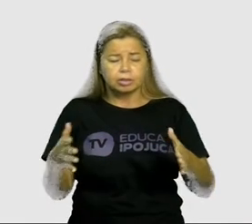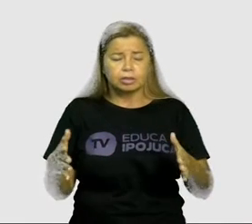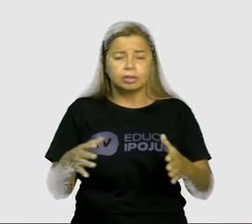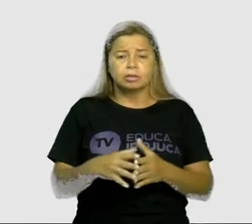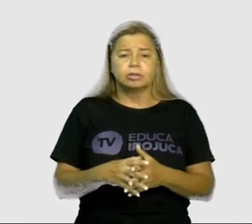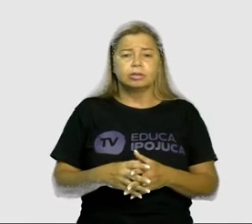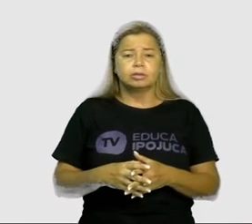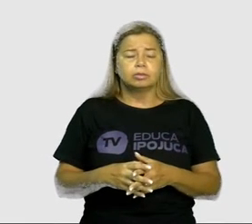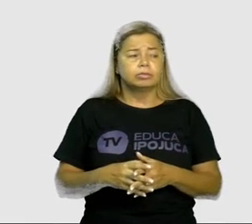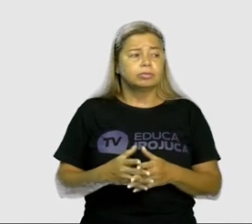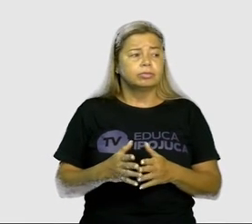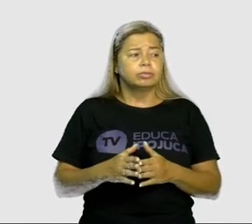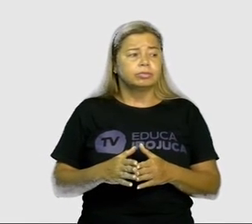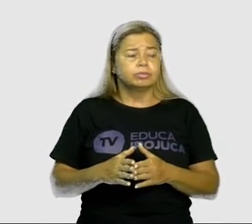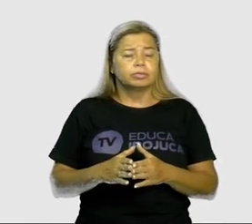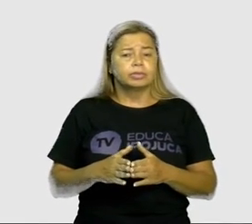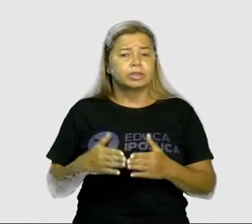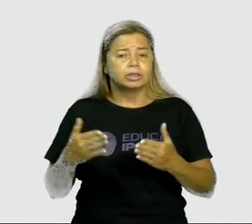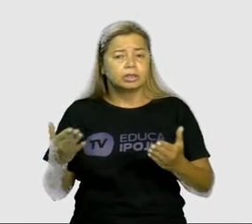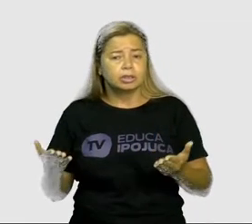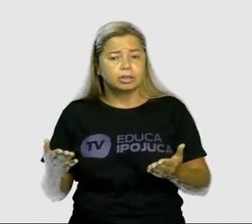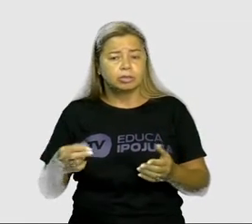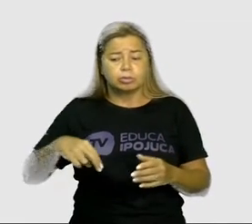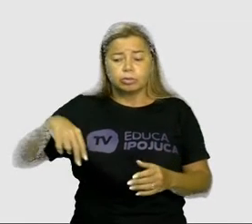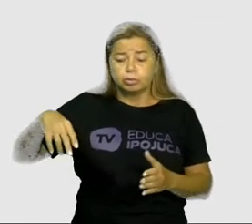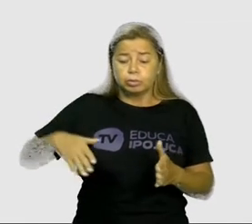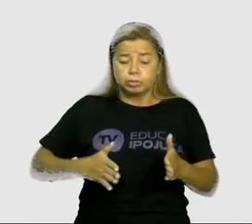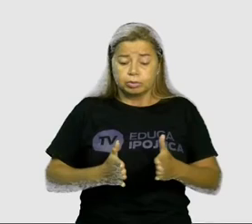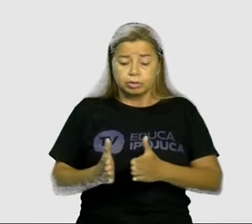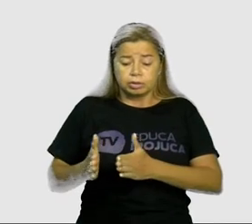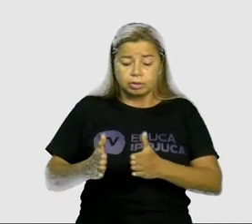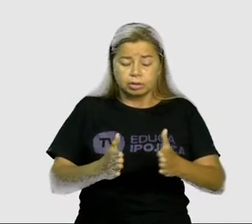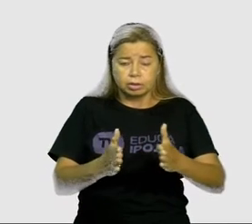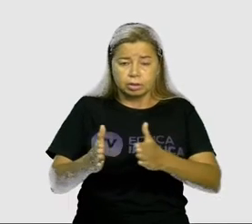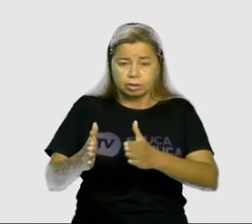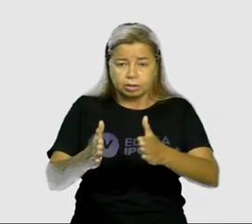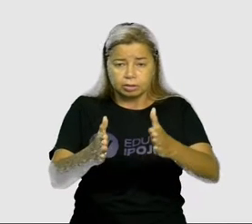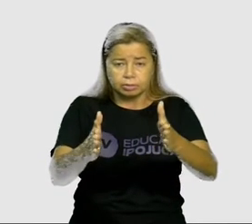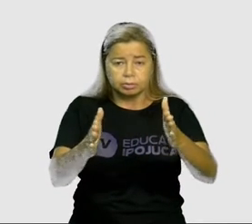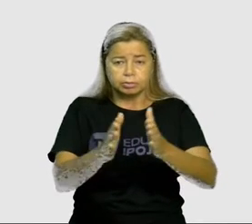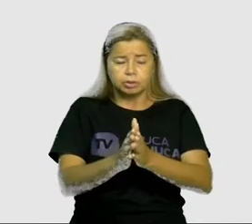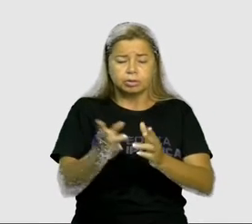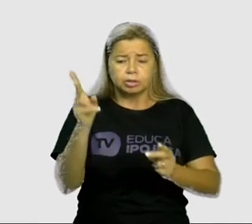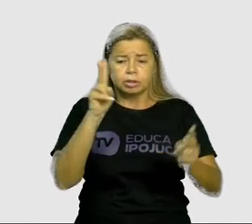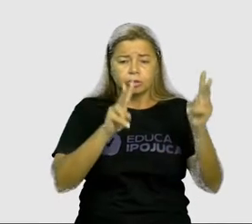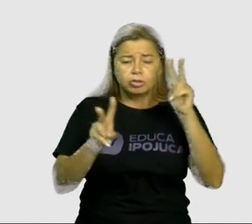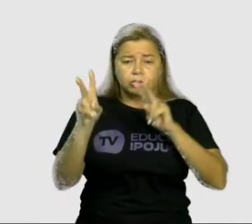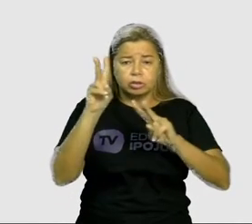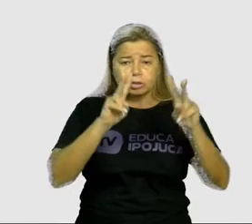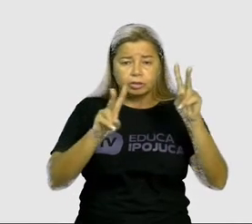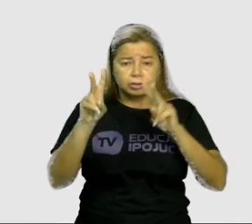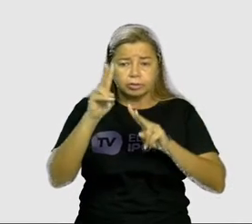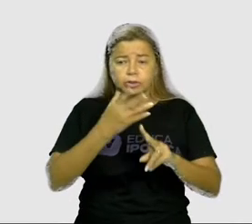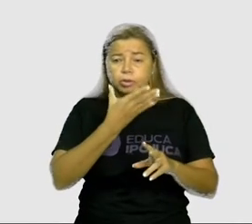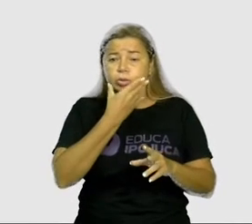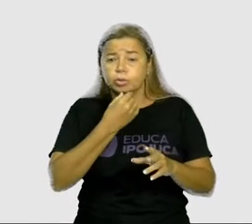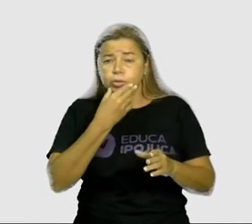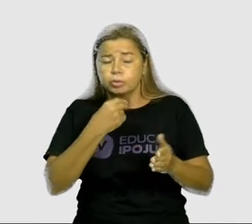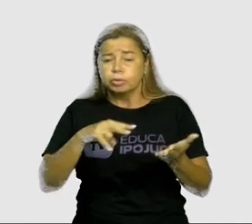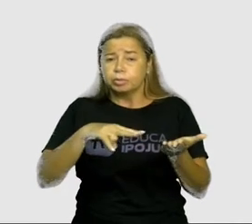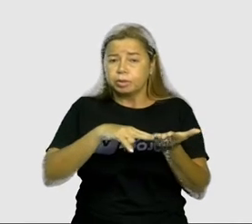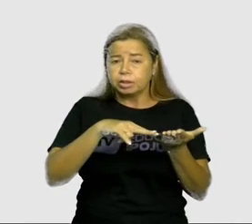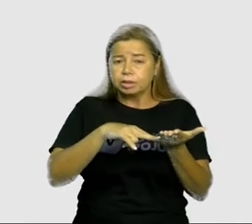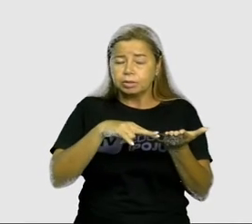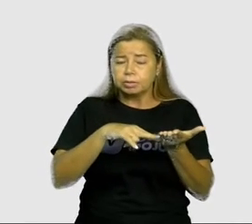movimentação Então nesse trajeto que a gente observou através do exemplo de Henrique das